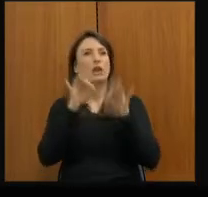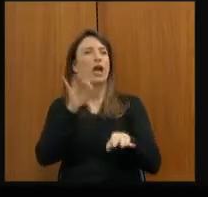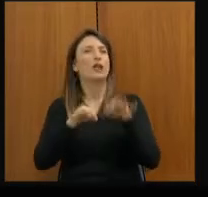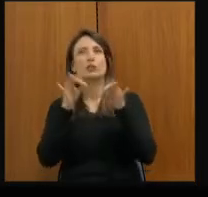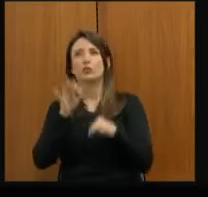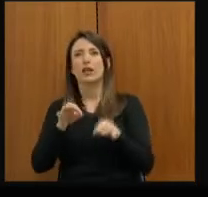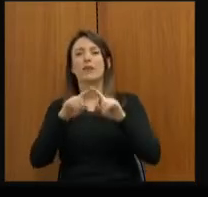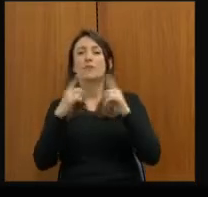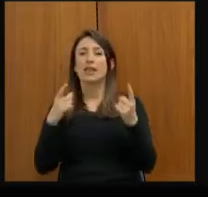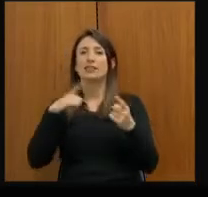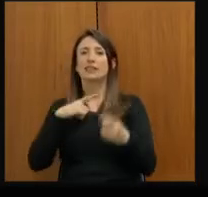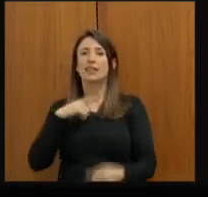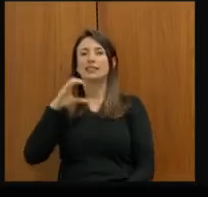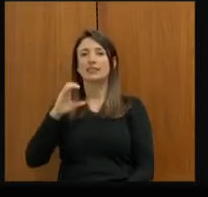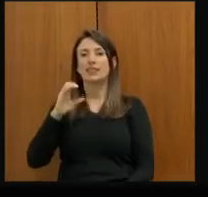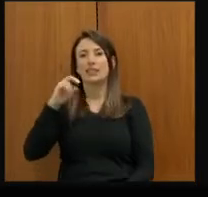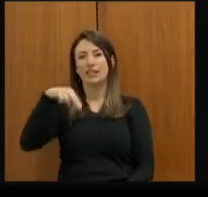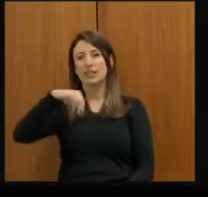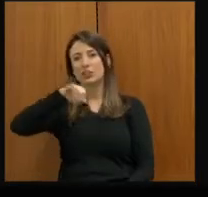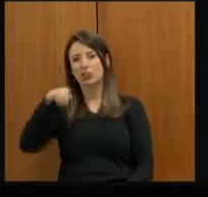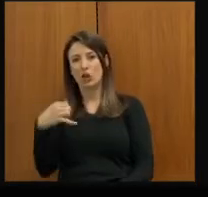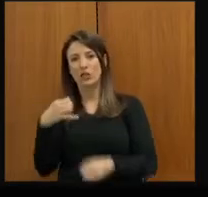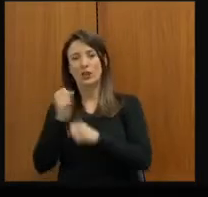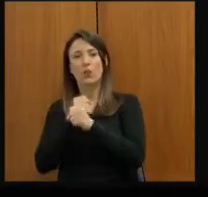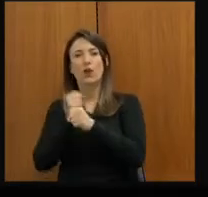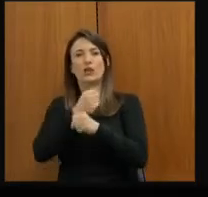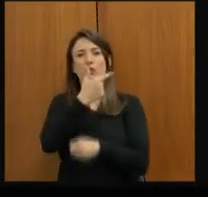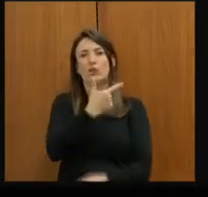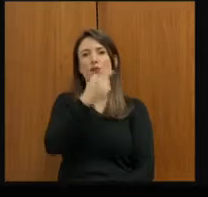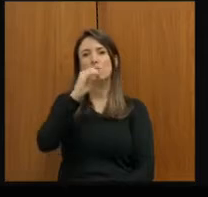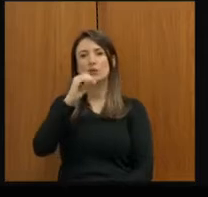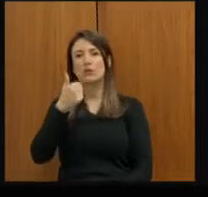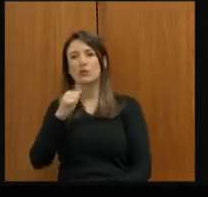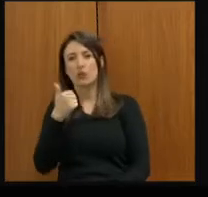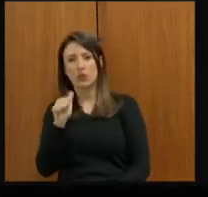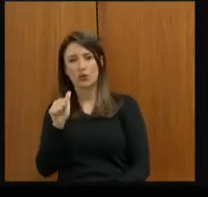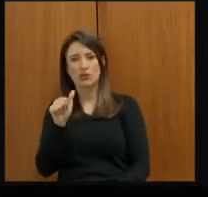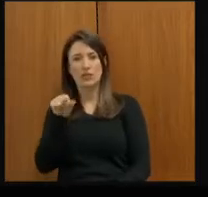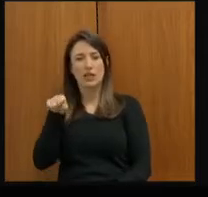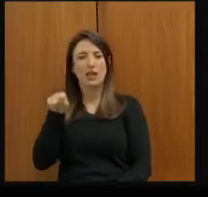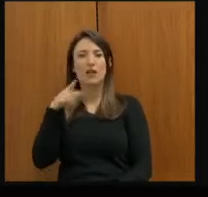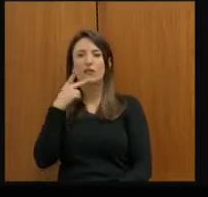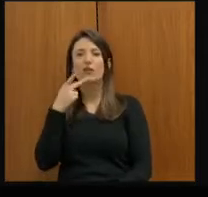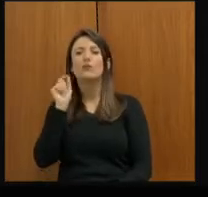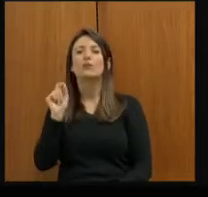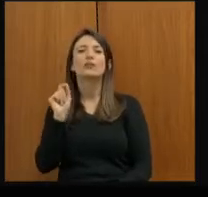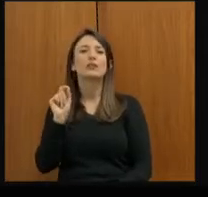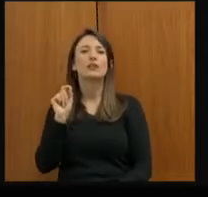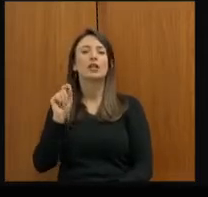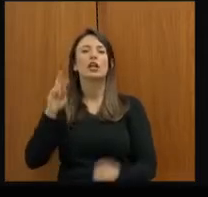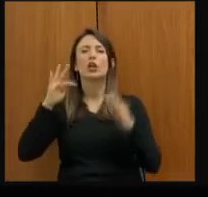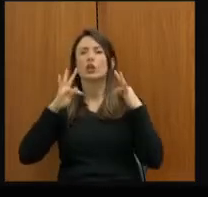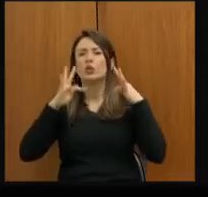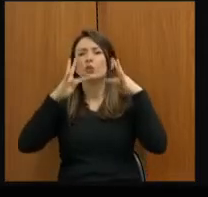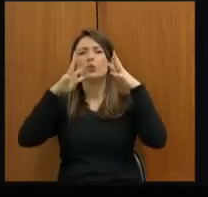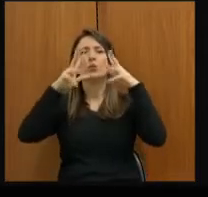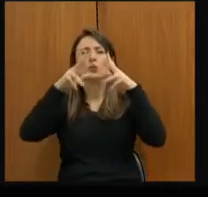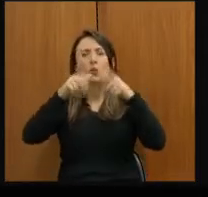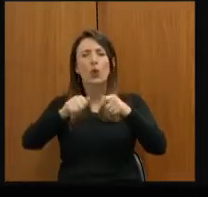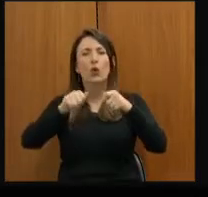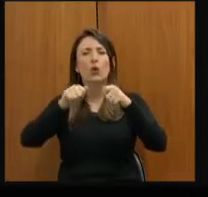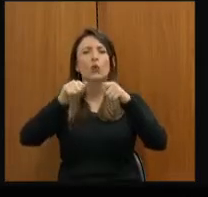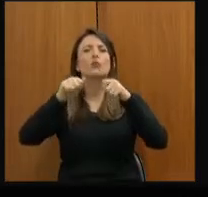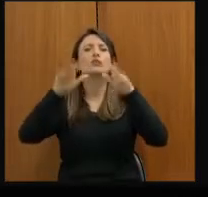de Justiça em 2011 ele fala assim o que todos os tribunais